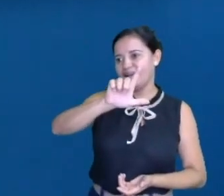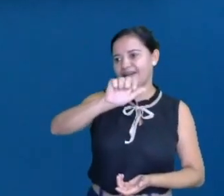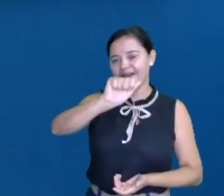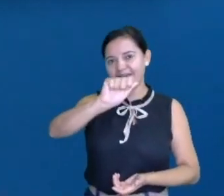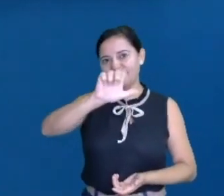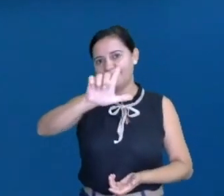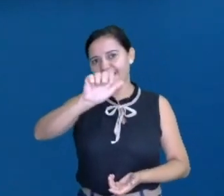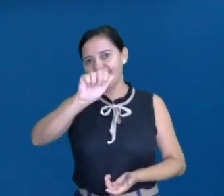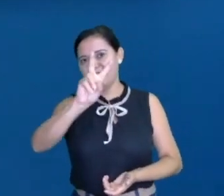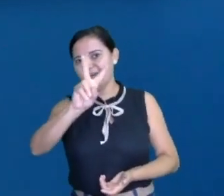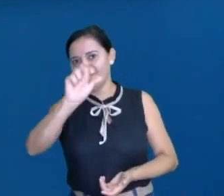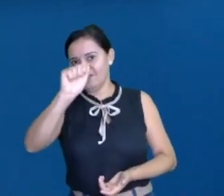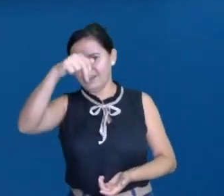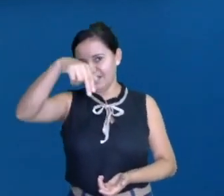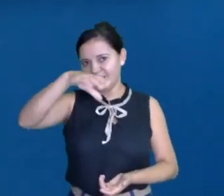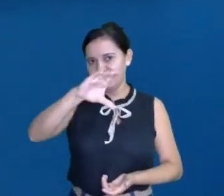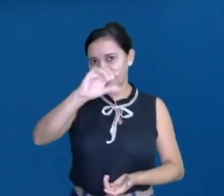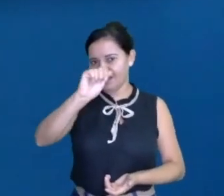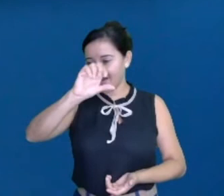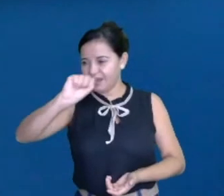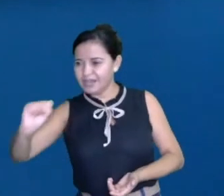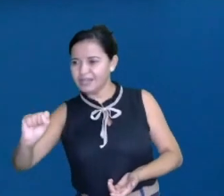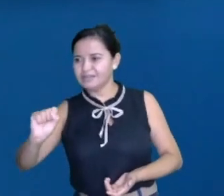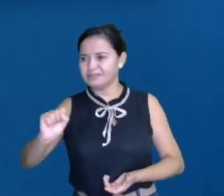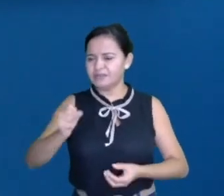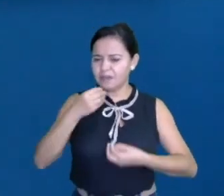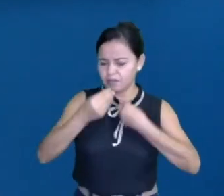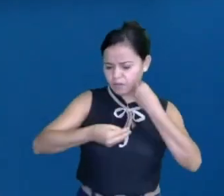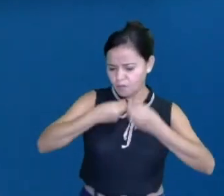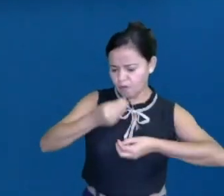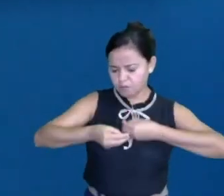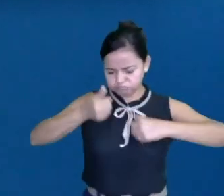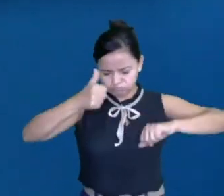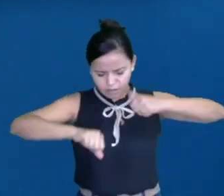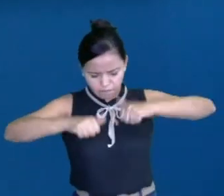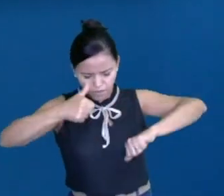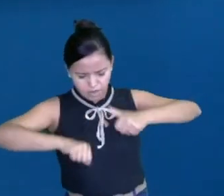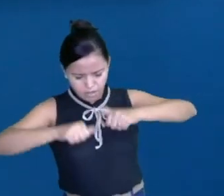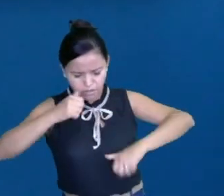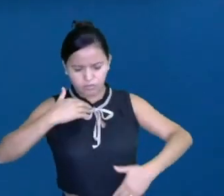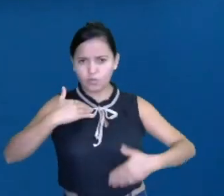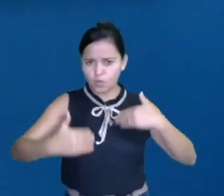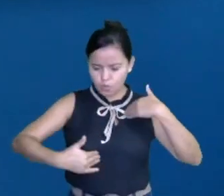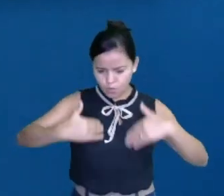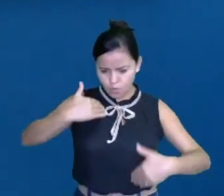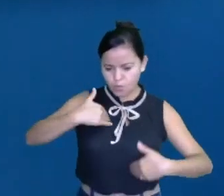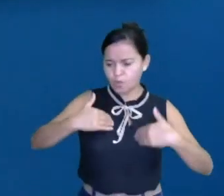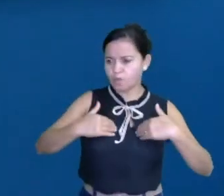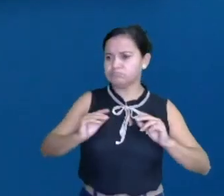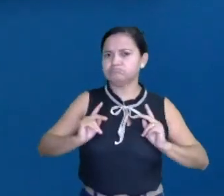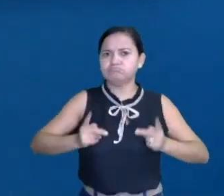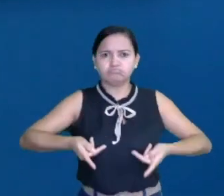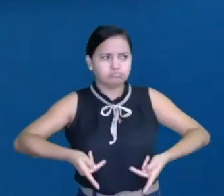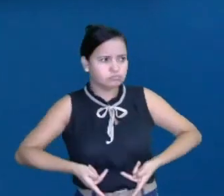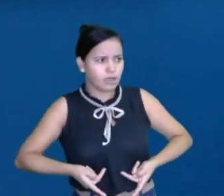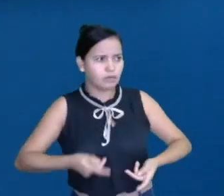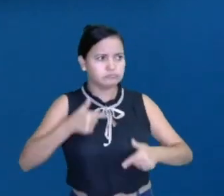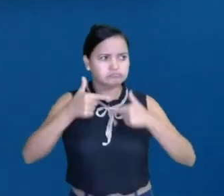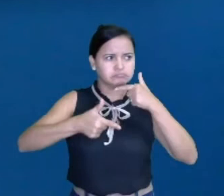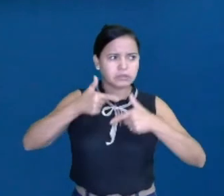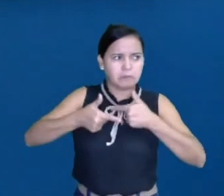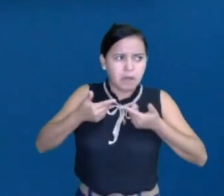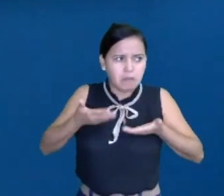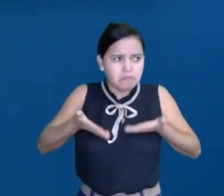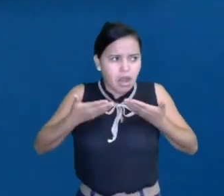do Homem das Cavernas, que ele descobriu ferramentas em que ele poderia conseguir, com um trabalho mais leve, conseguir movimentar